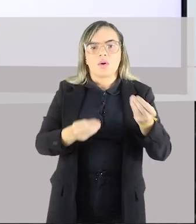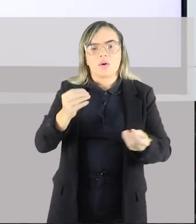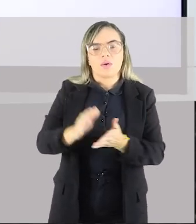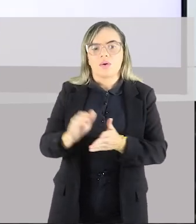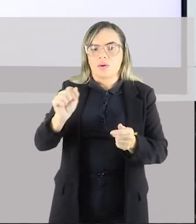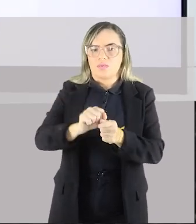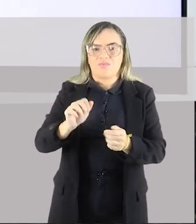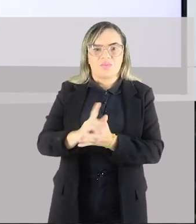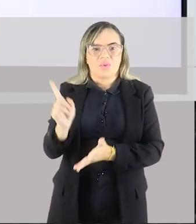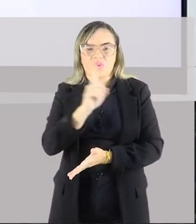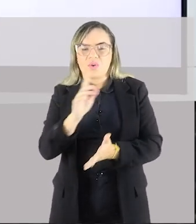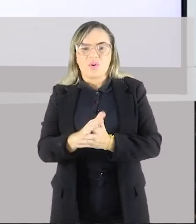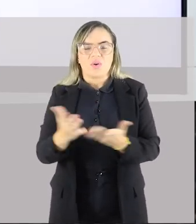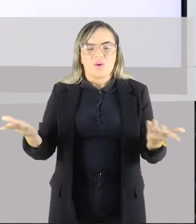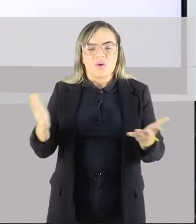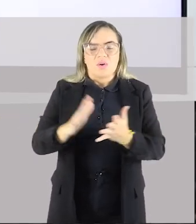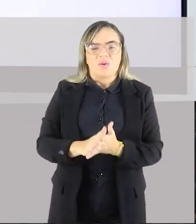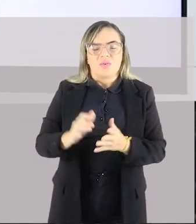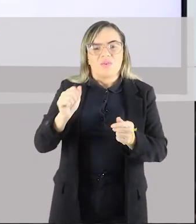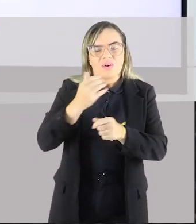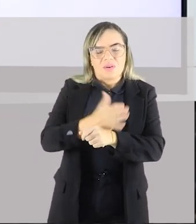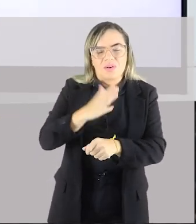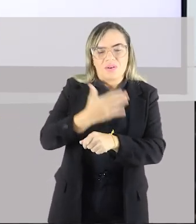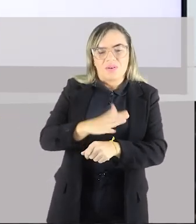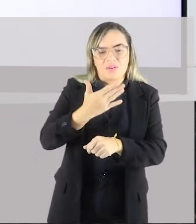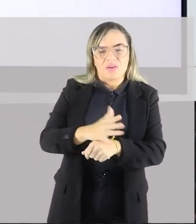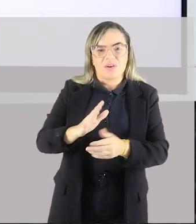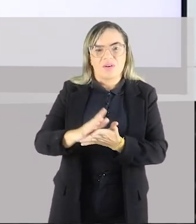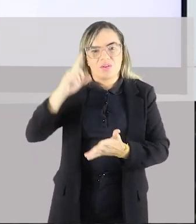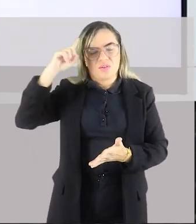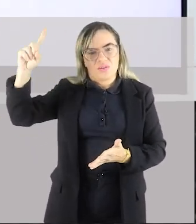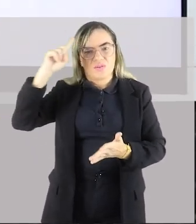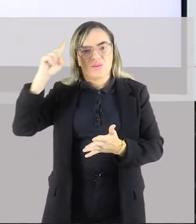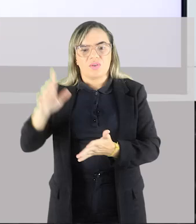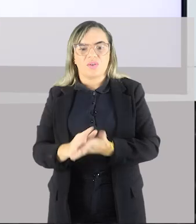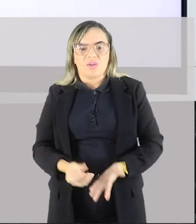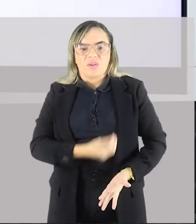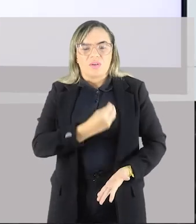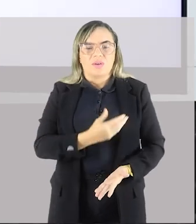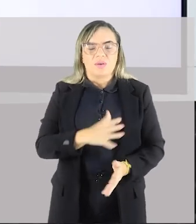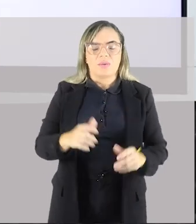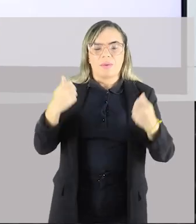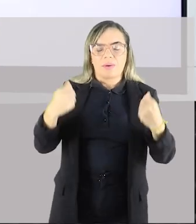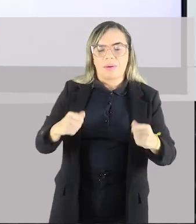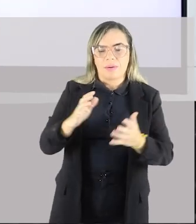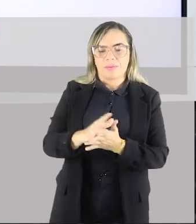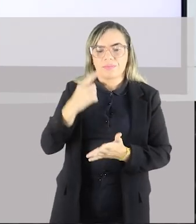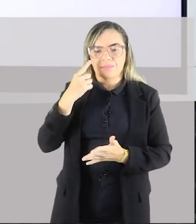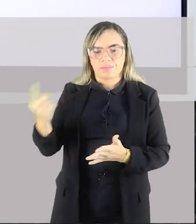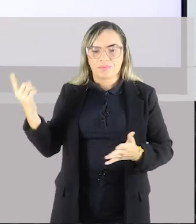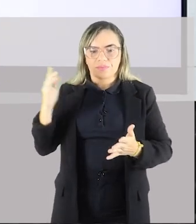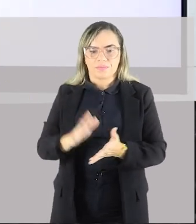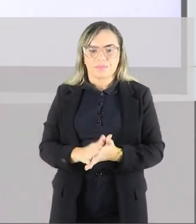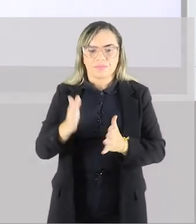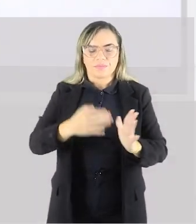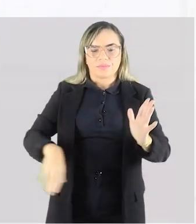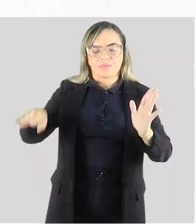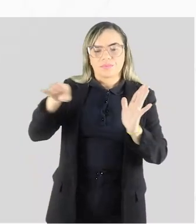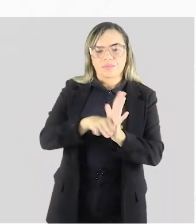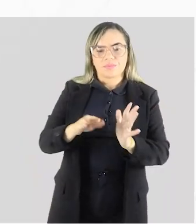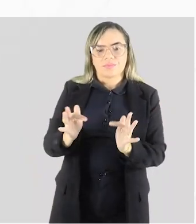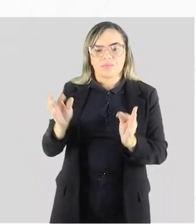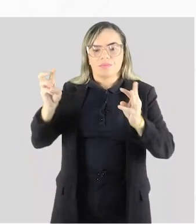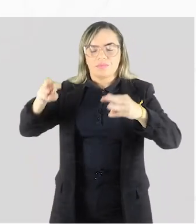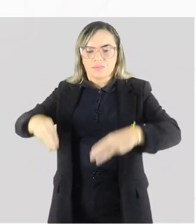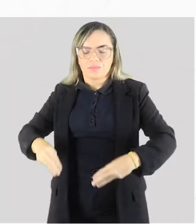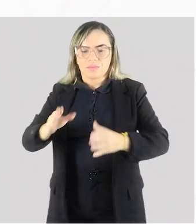o suficiente para que você faça aí todas as suas atividades vitais, tá certo? Então, a gente chega na